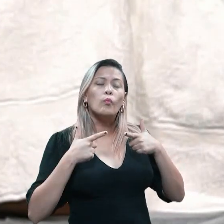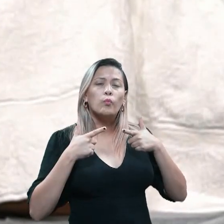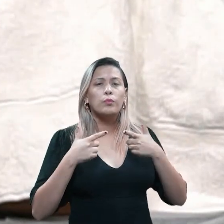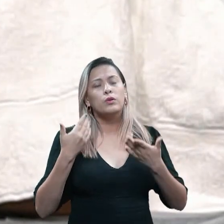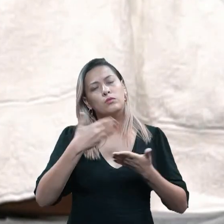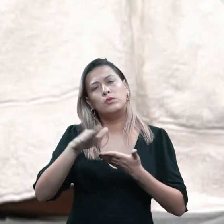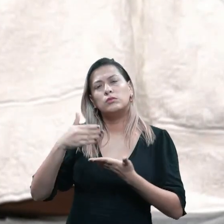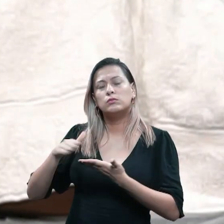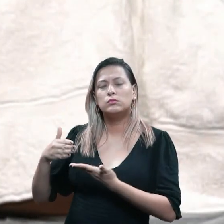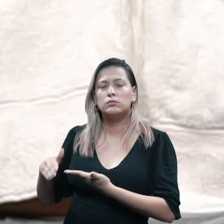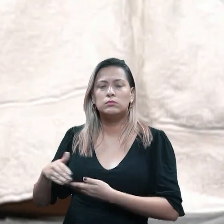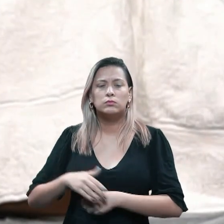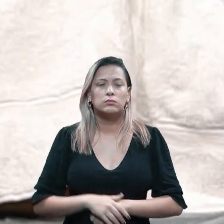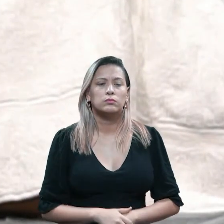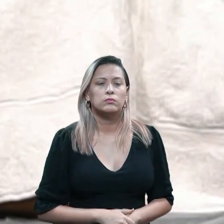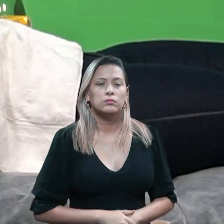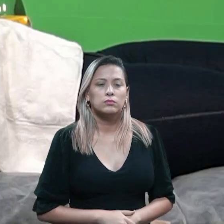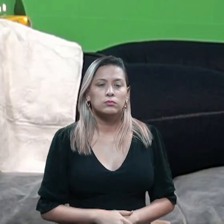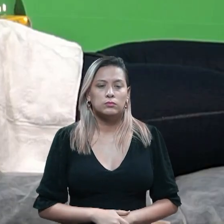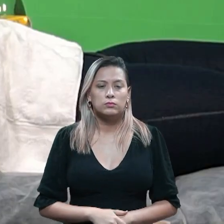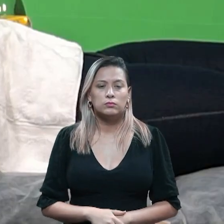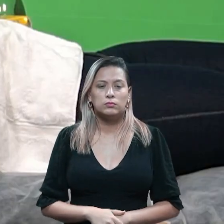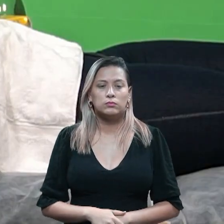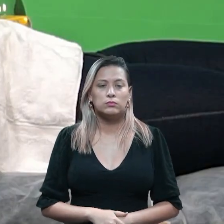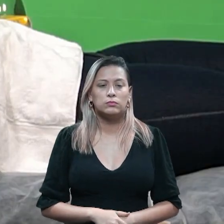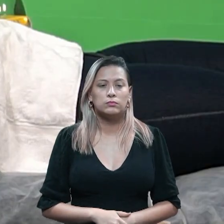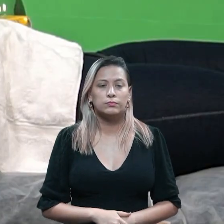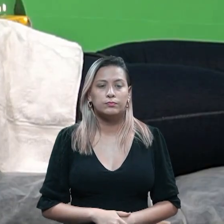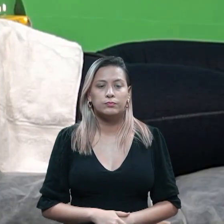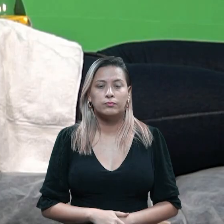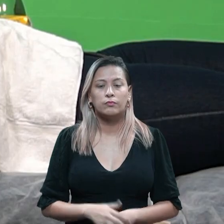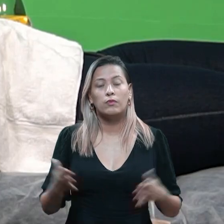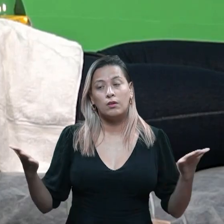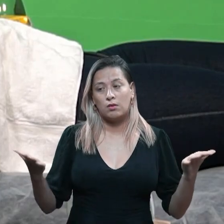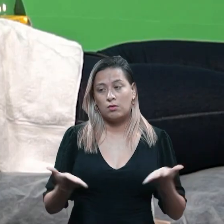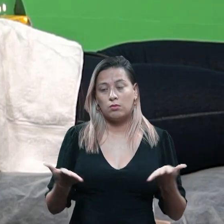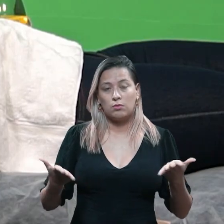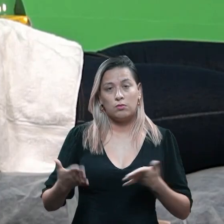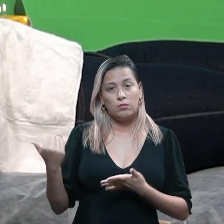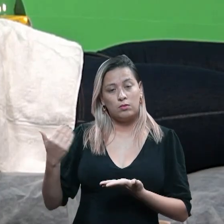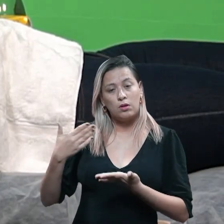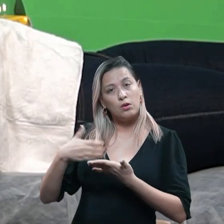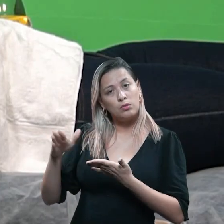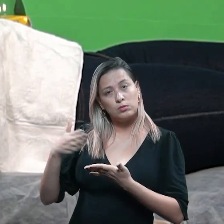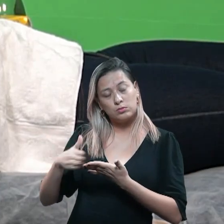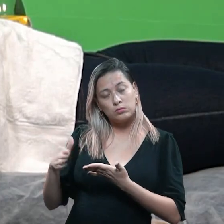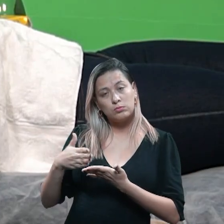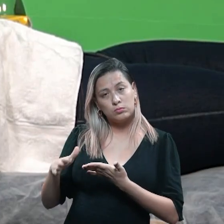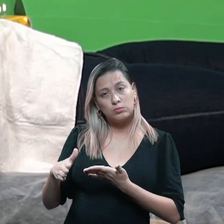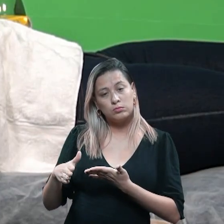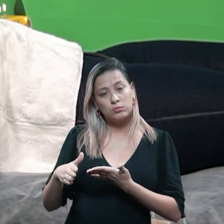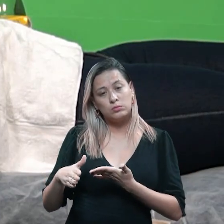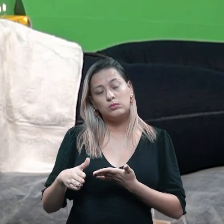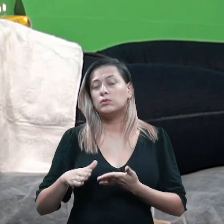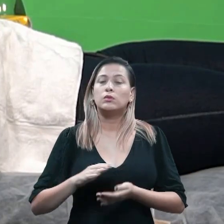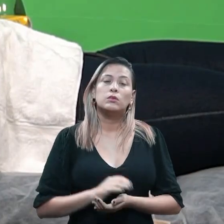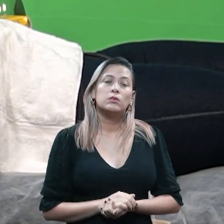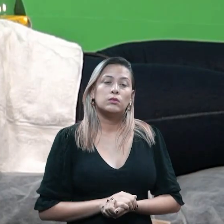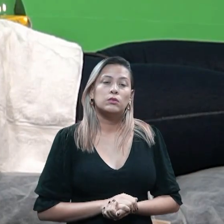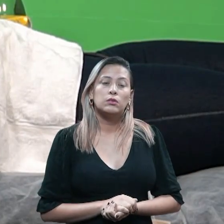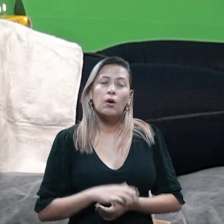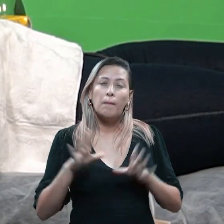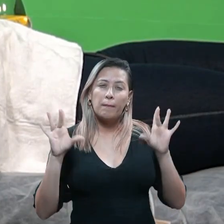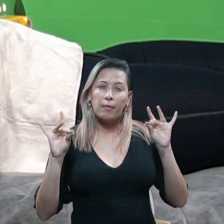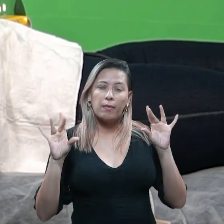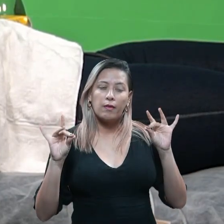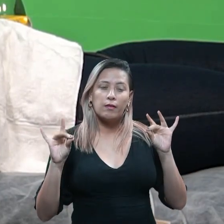saindo, tá? Agora eu retiro o excesso de umidade aqui, olha.